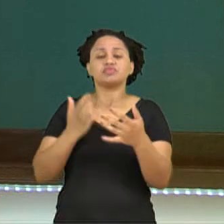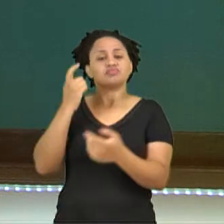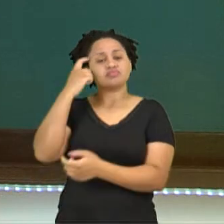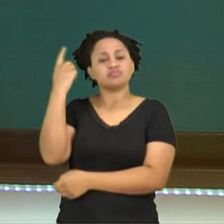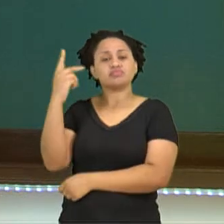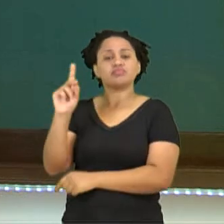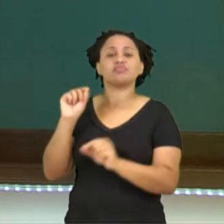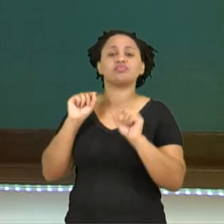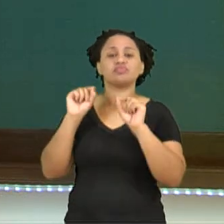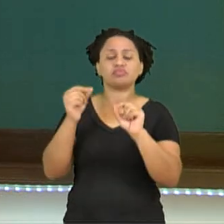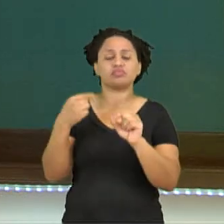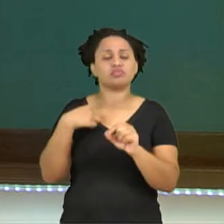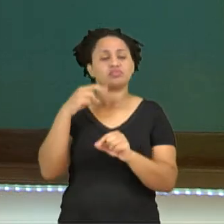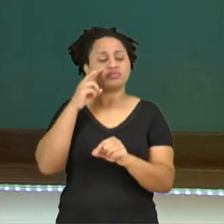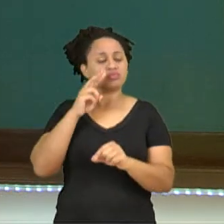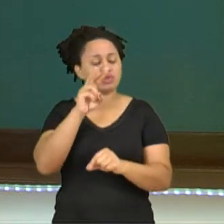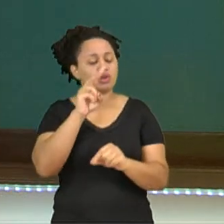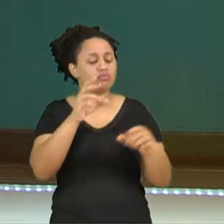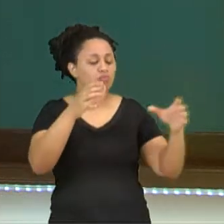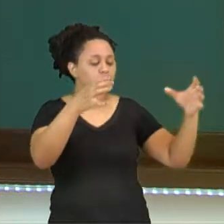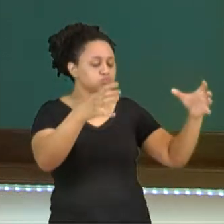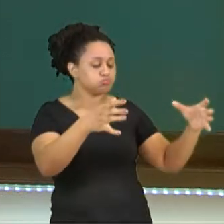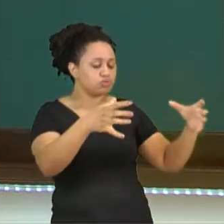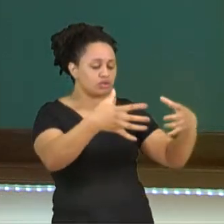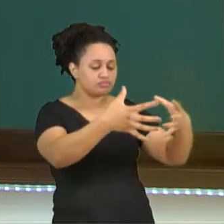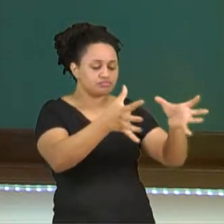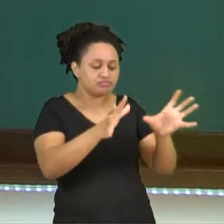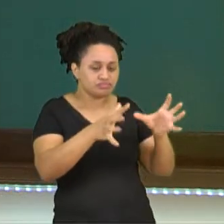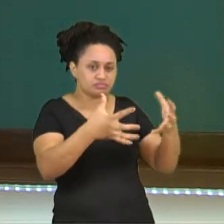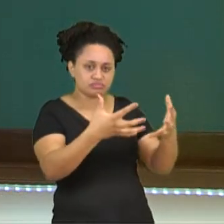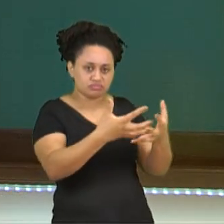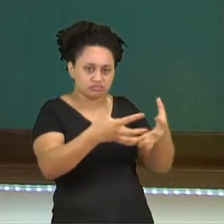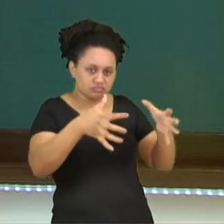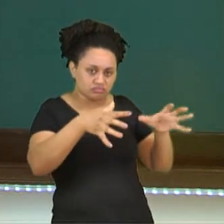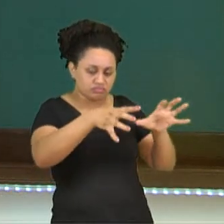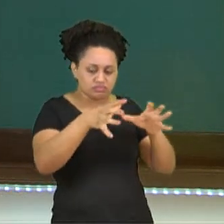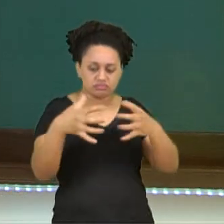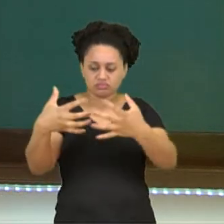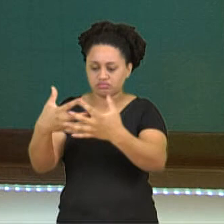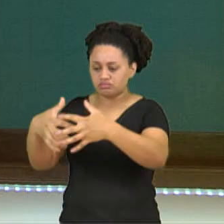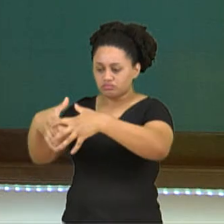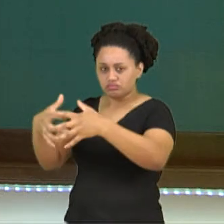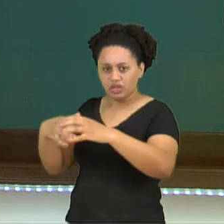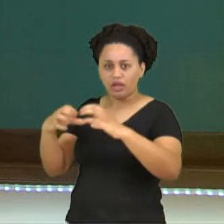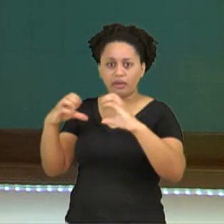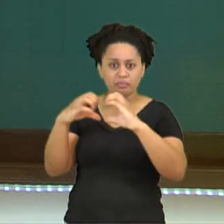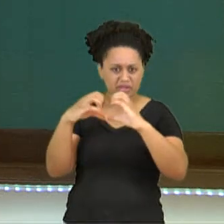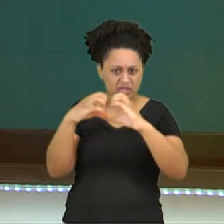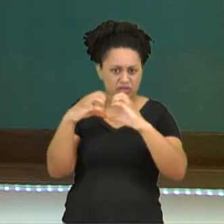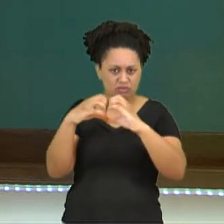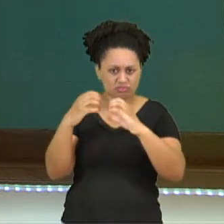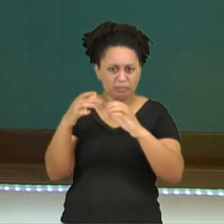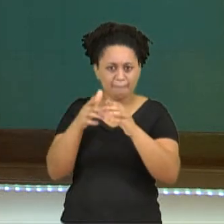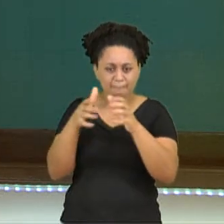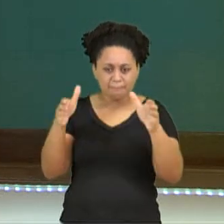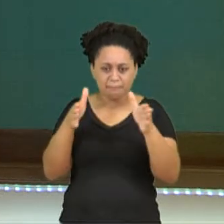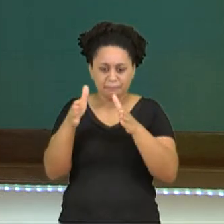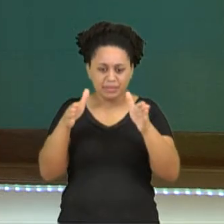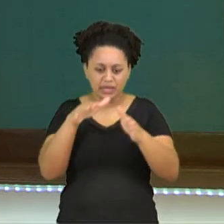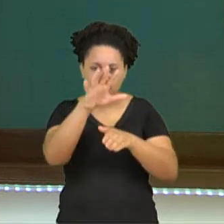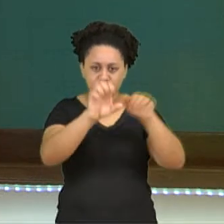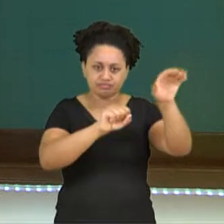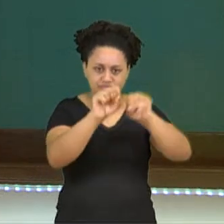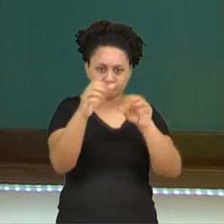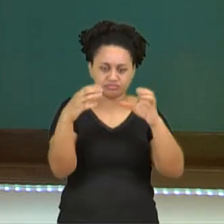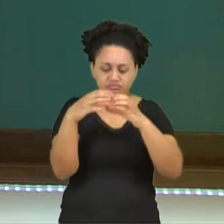foi, olhou para 2 cestos, porque era época de colheita de pêssego, ele olhou para aqueles 2 cestos, pensou o que